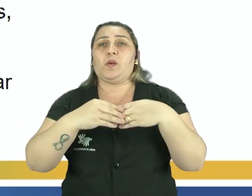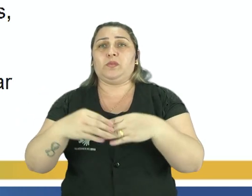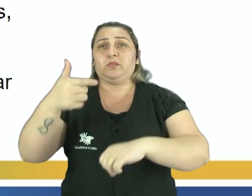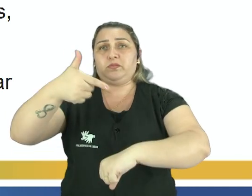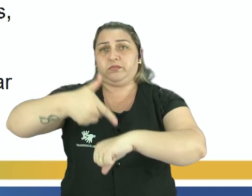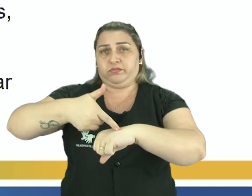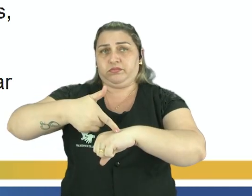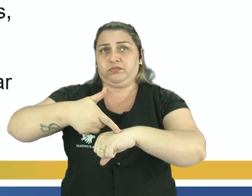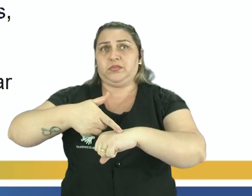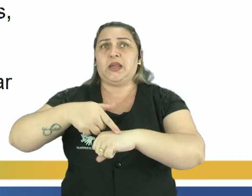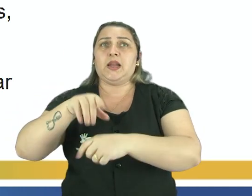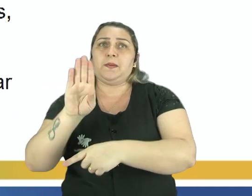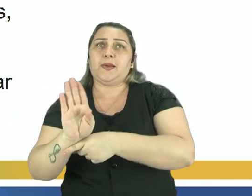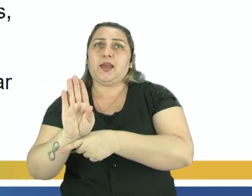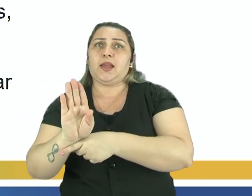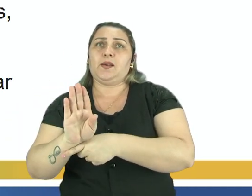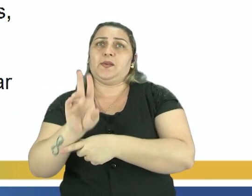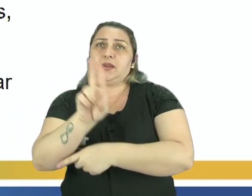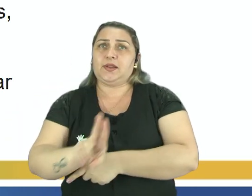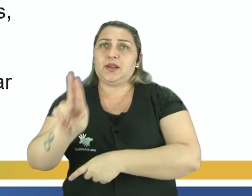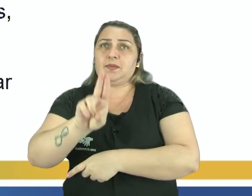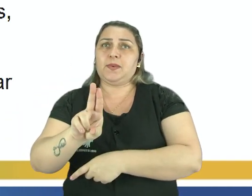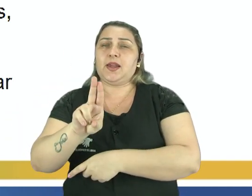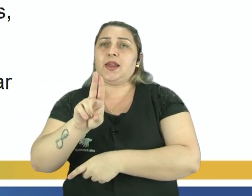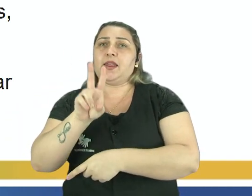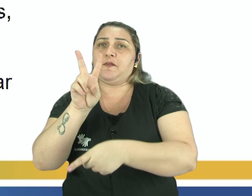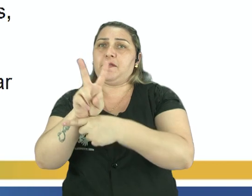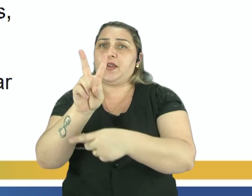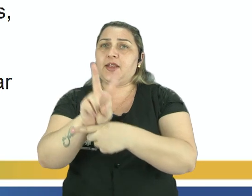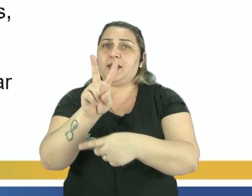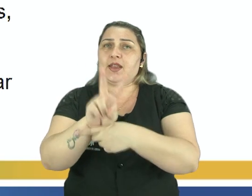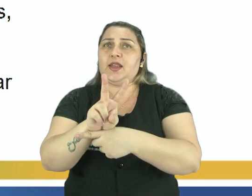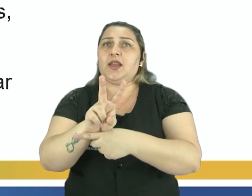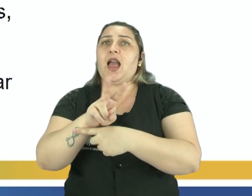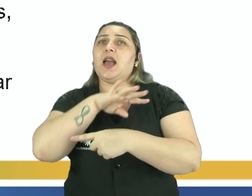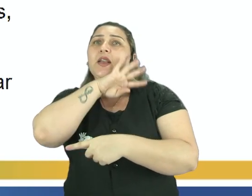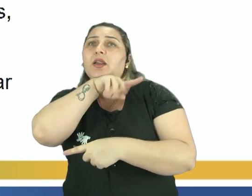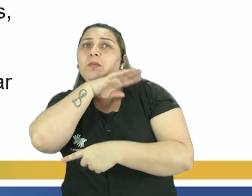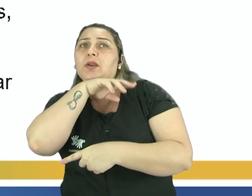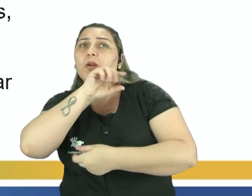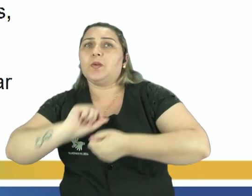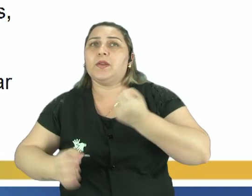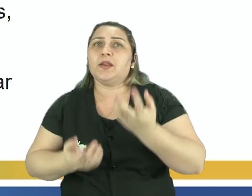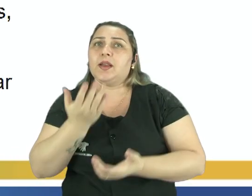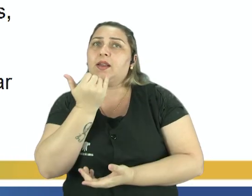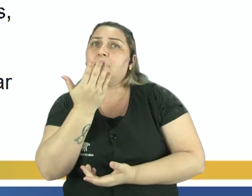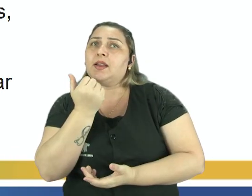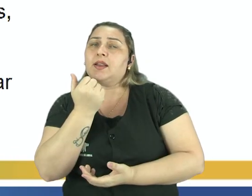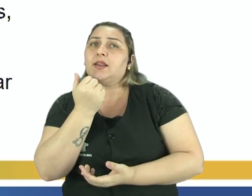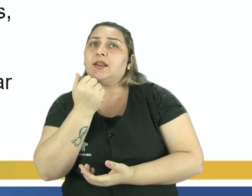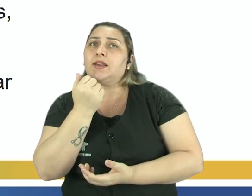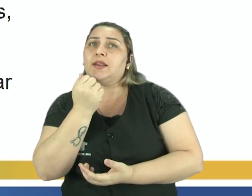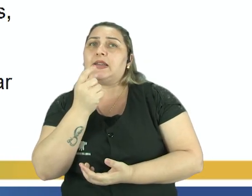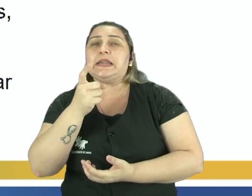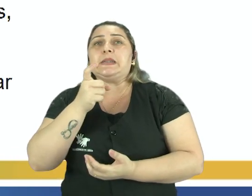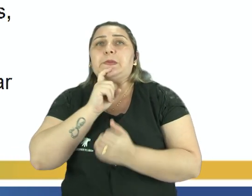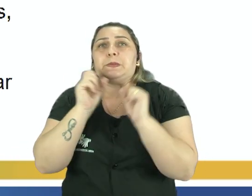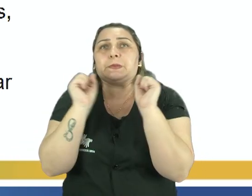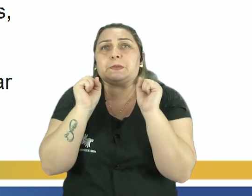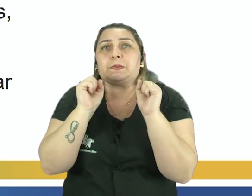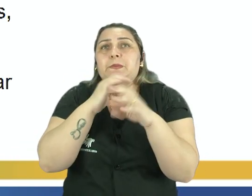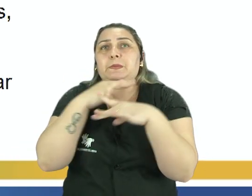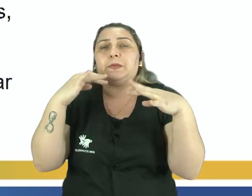combustível. Letra B, ele era utilizado para defender-se de animais, cozinhar alimentos, aquecer-se